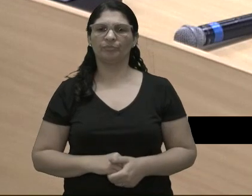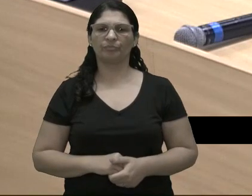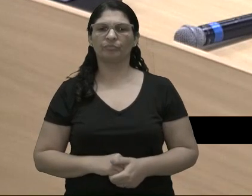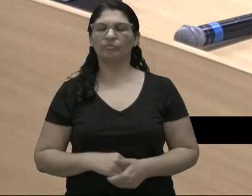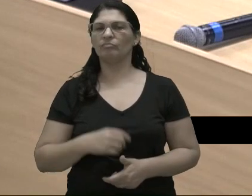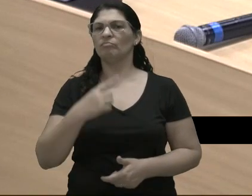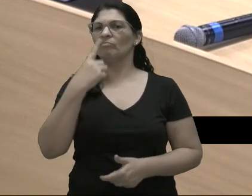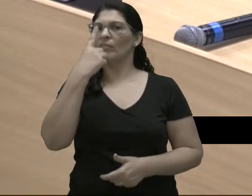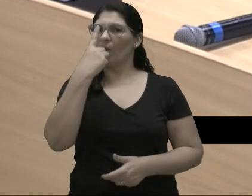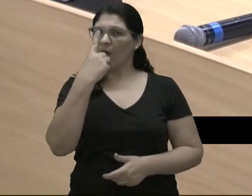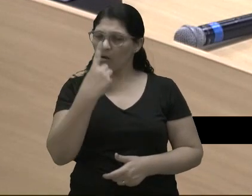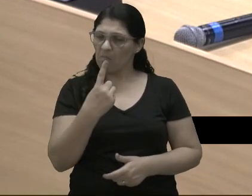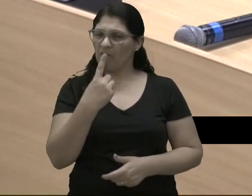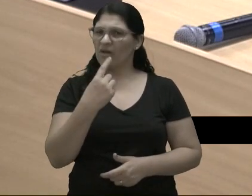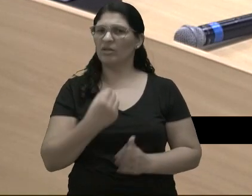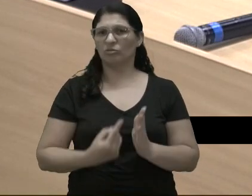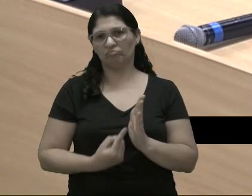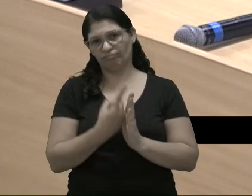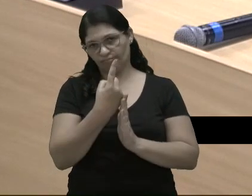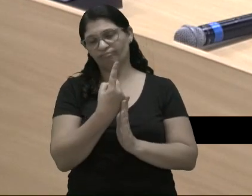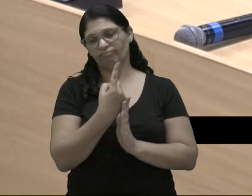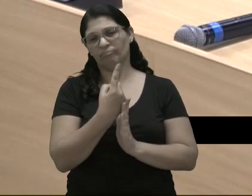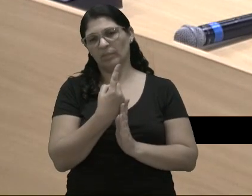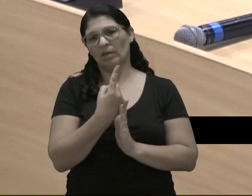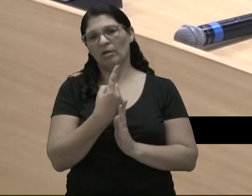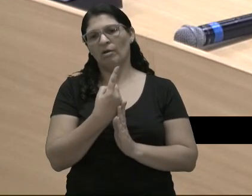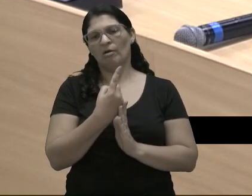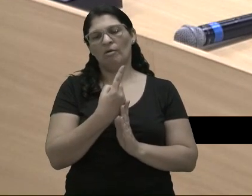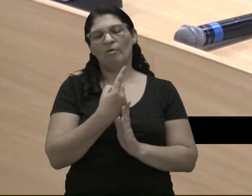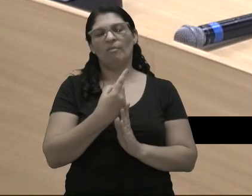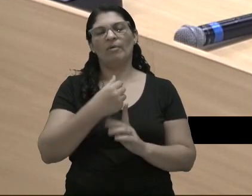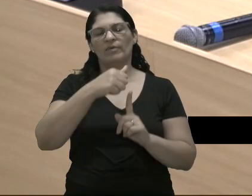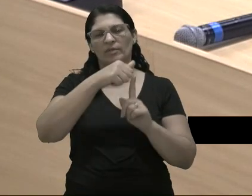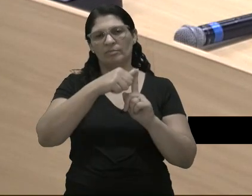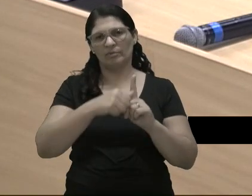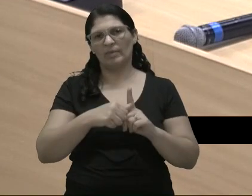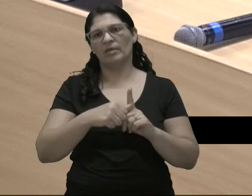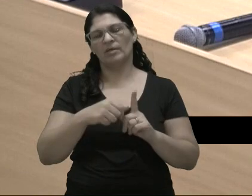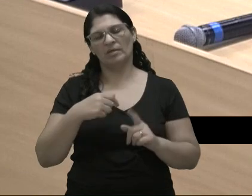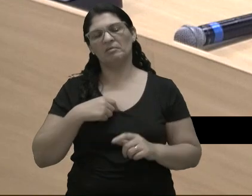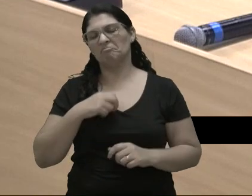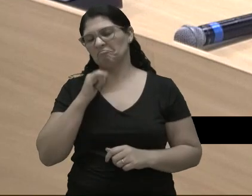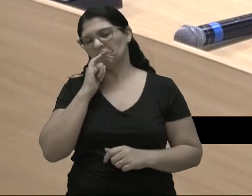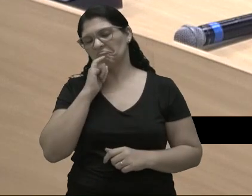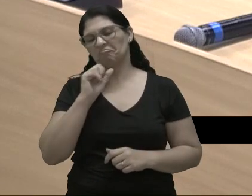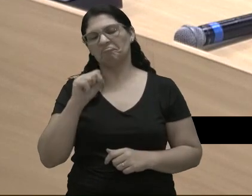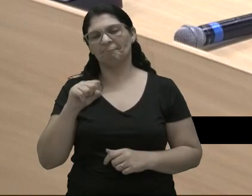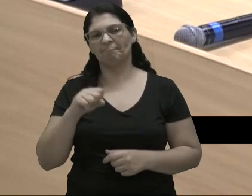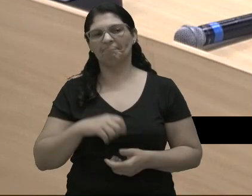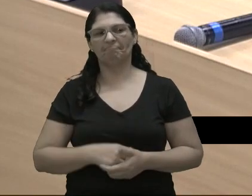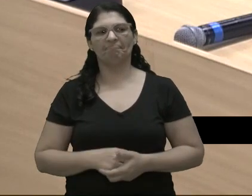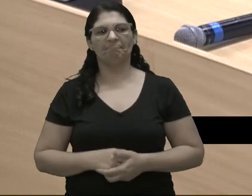Uma vez por mês, posso te dizer que eles passam sim. Ok.